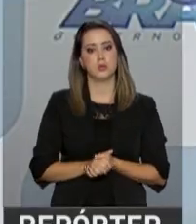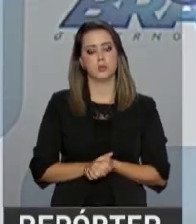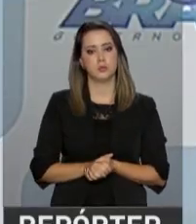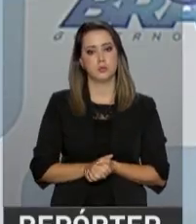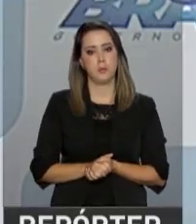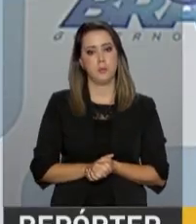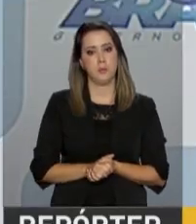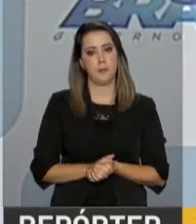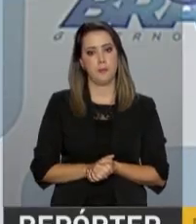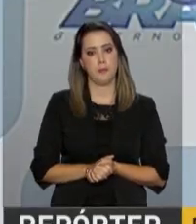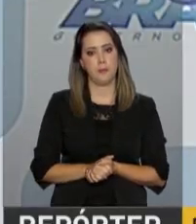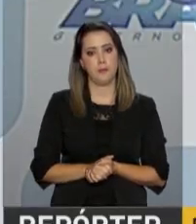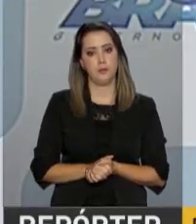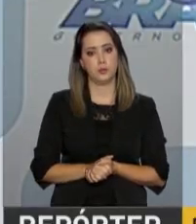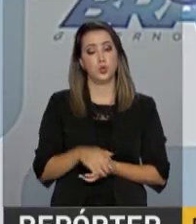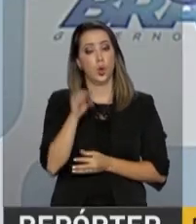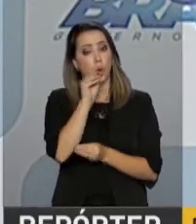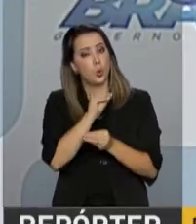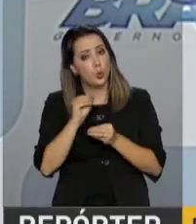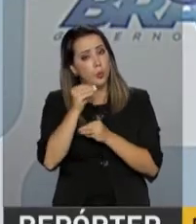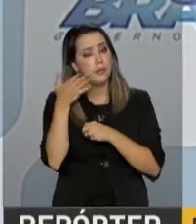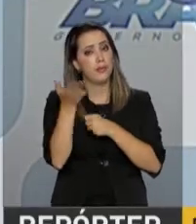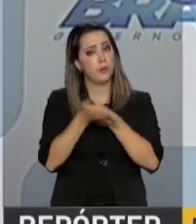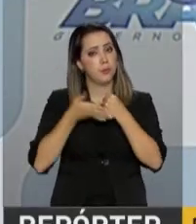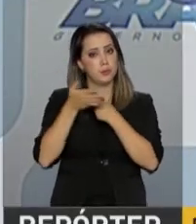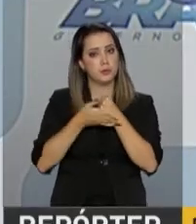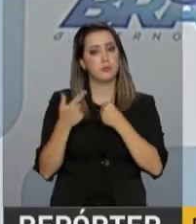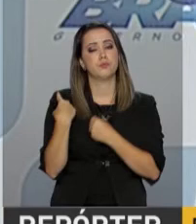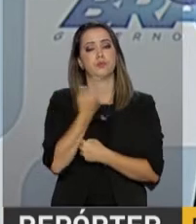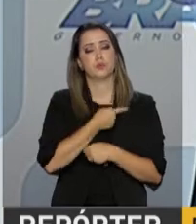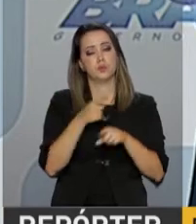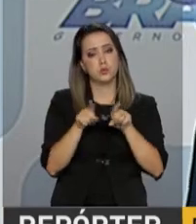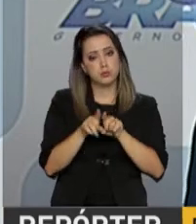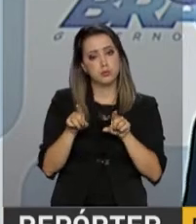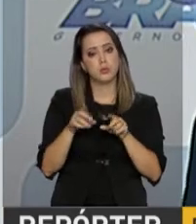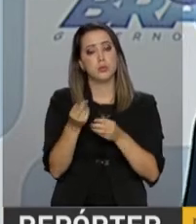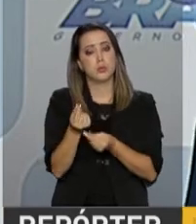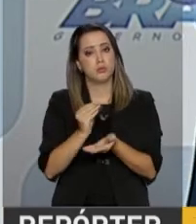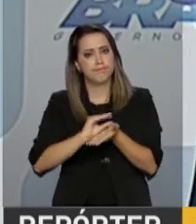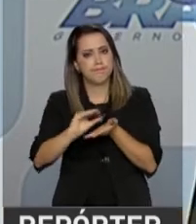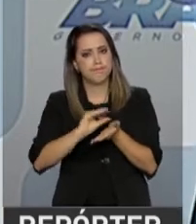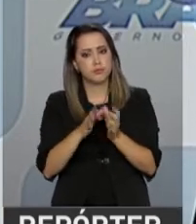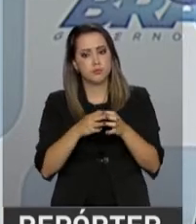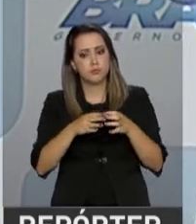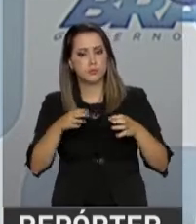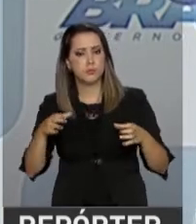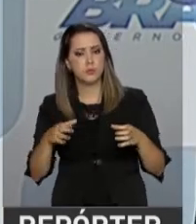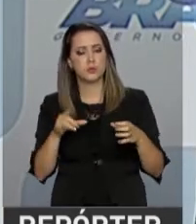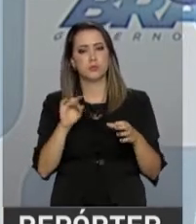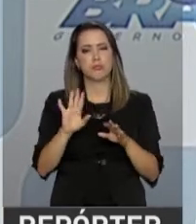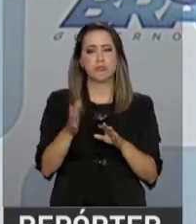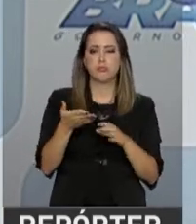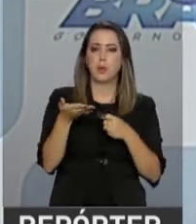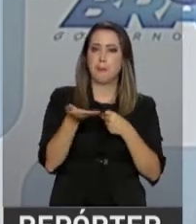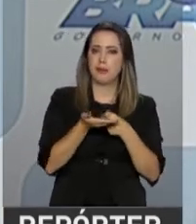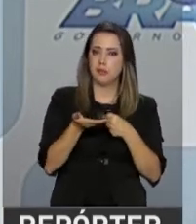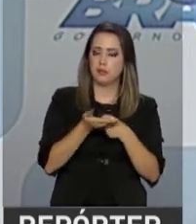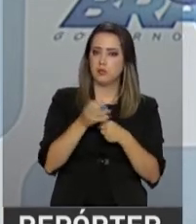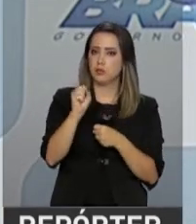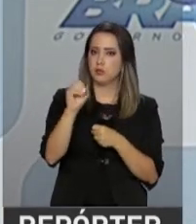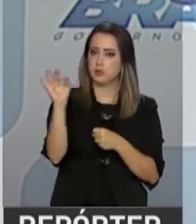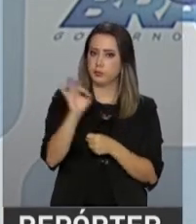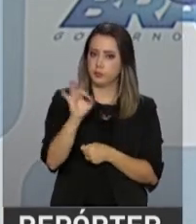básica quero lembrar nós fizemos um investimento também muito grande ampliamos em média 8%